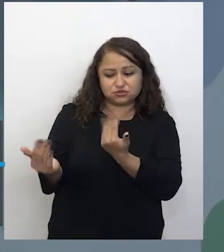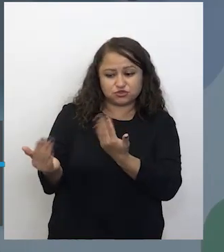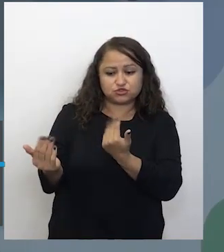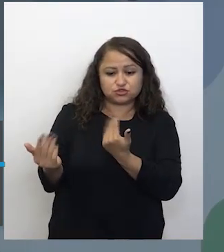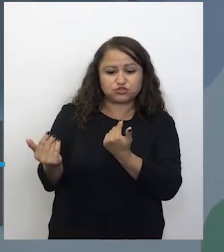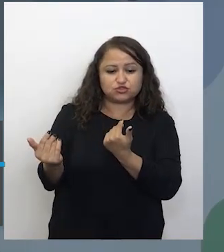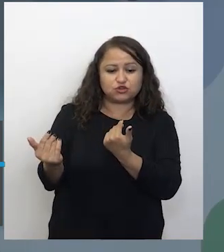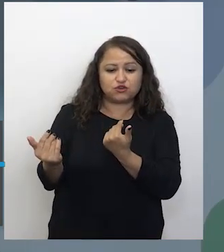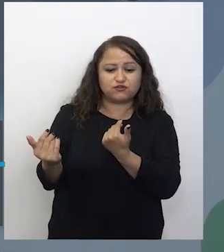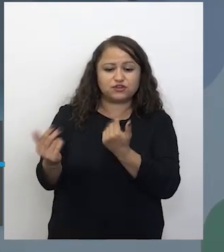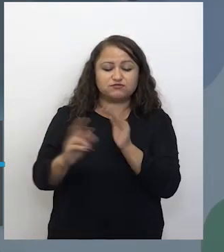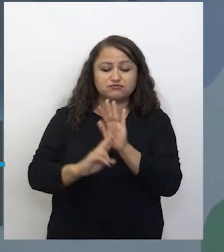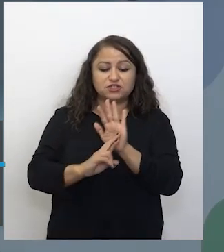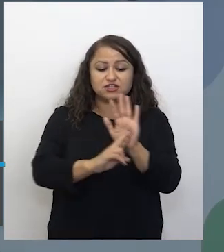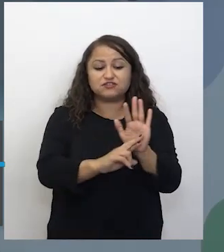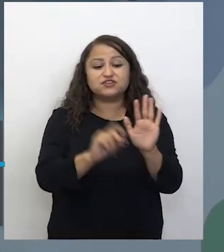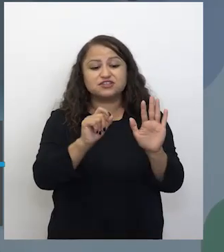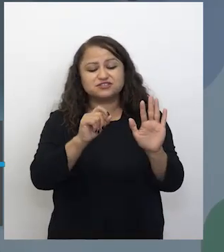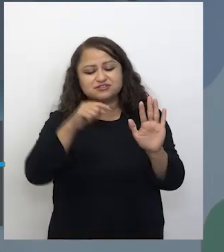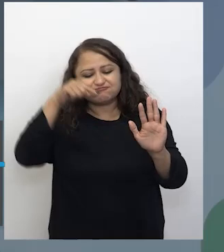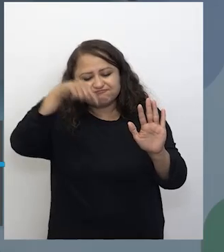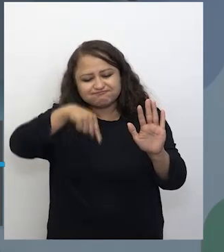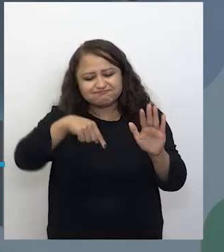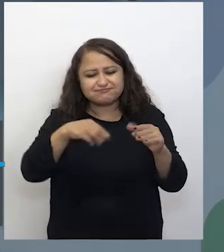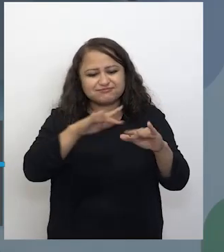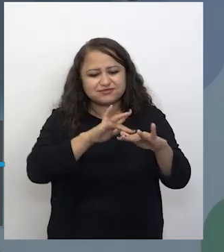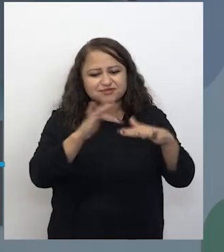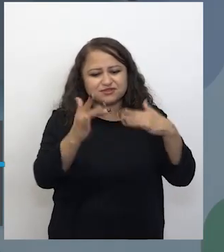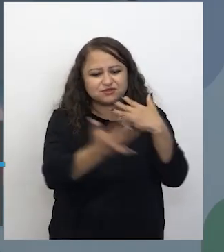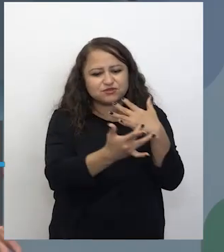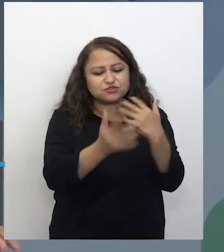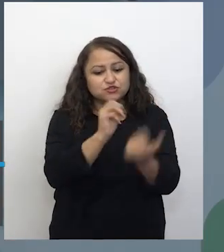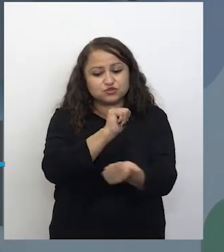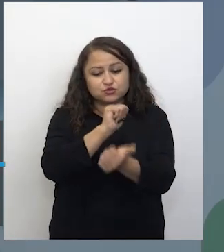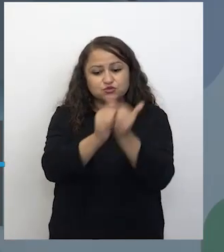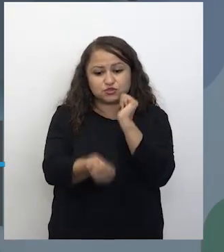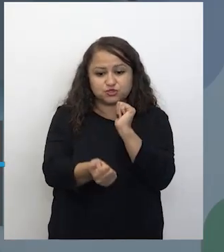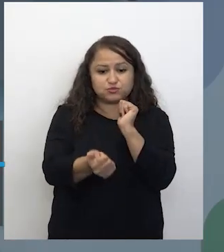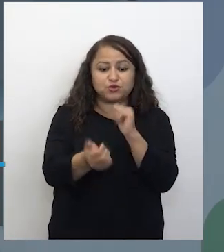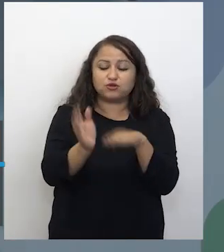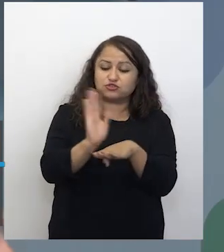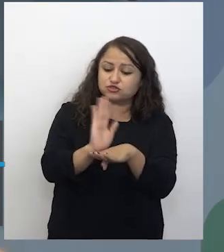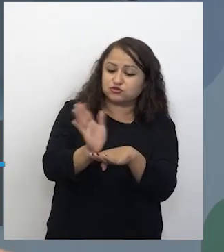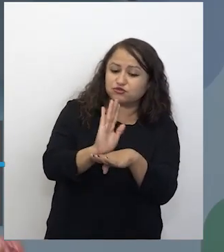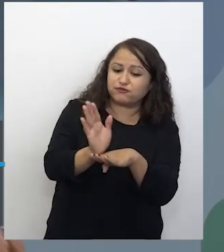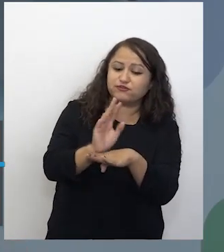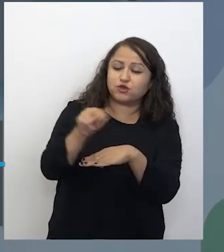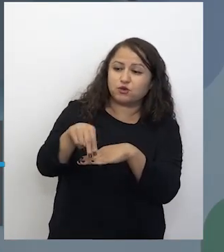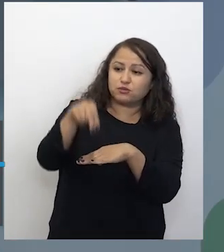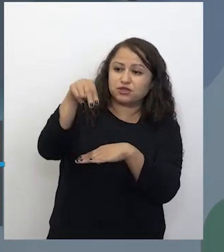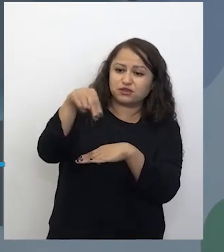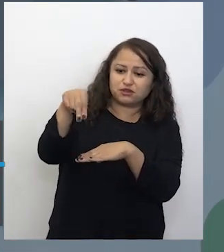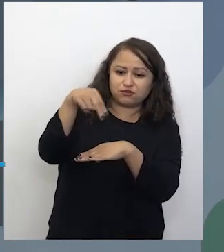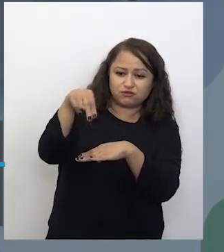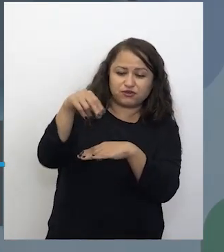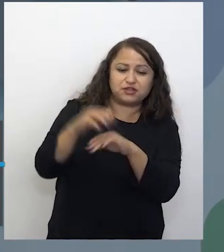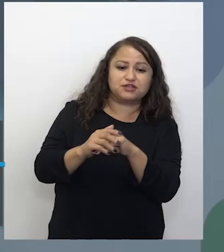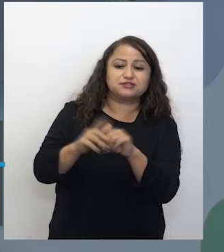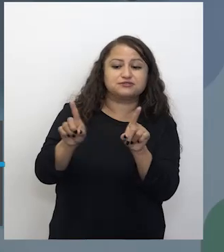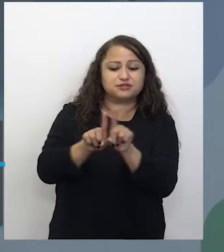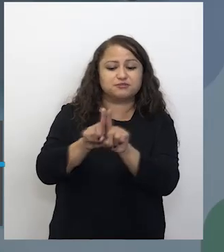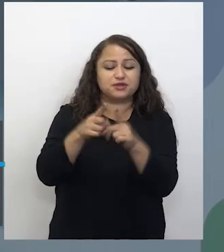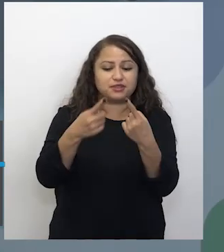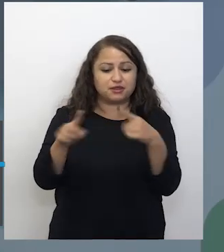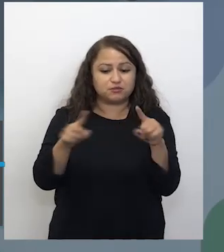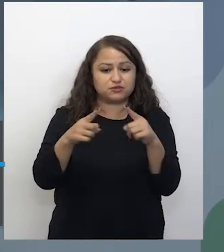buscar referências na mídia, né, no esporte, no filme, na novela, na música, mas é legal a gente